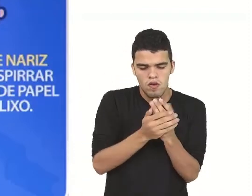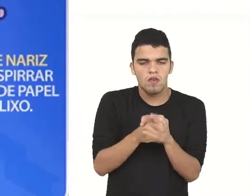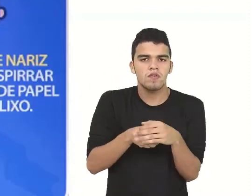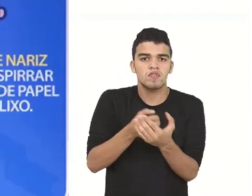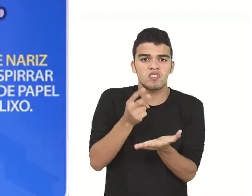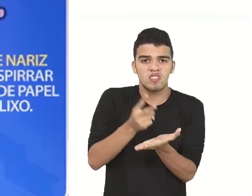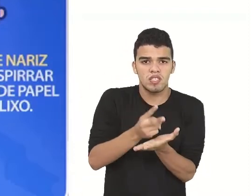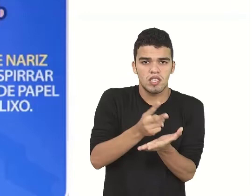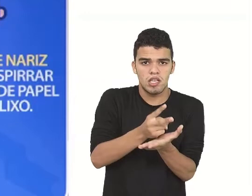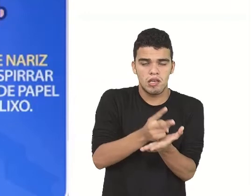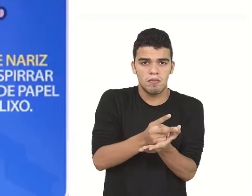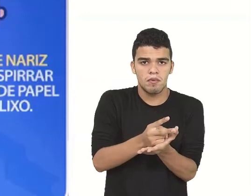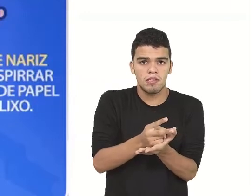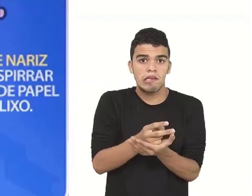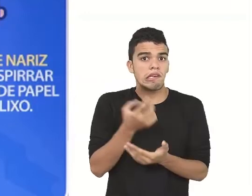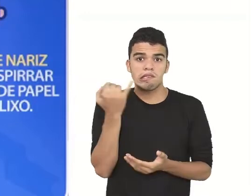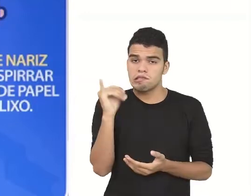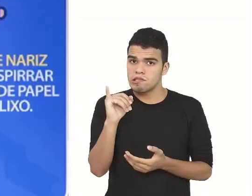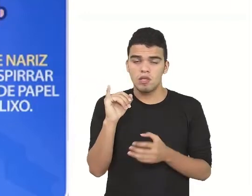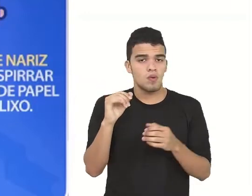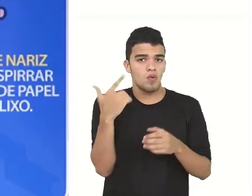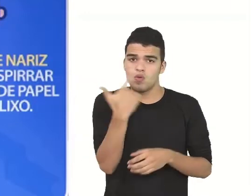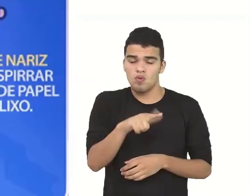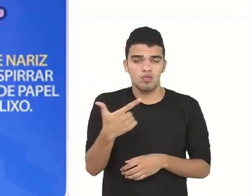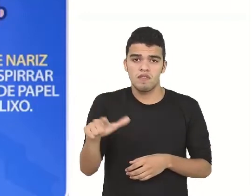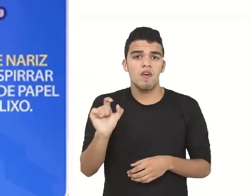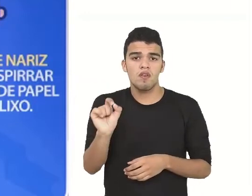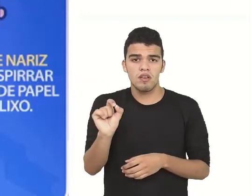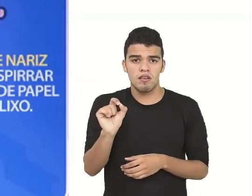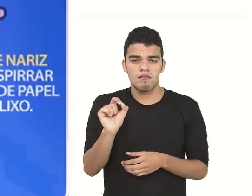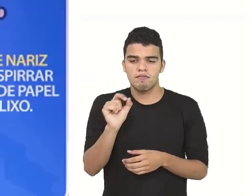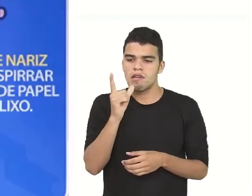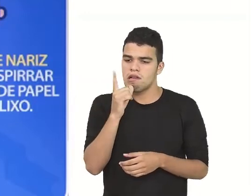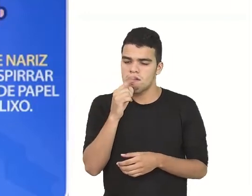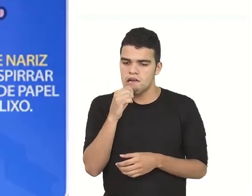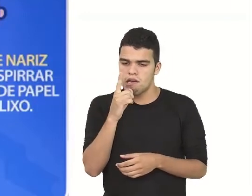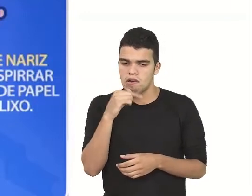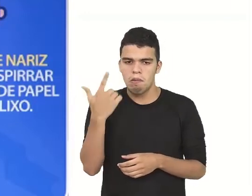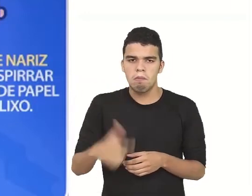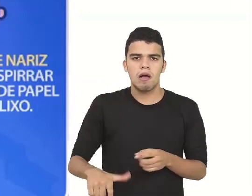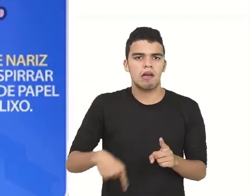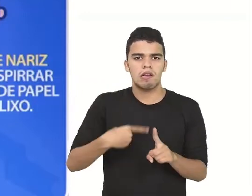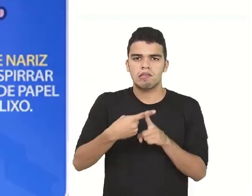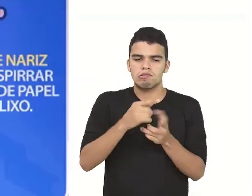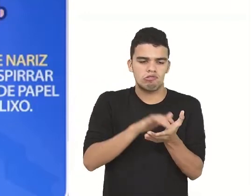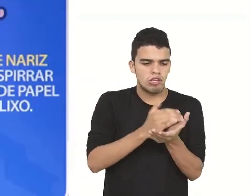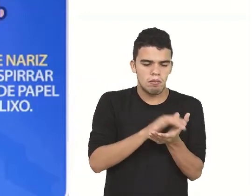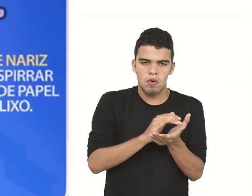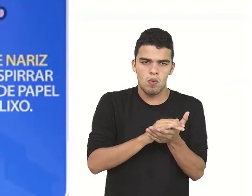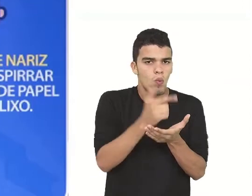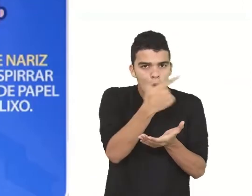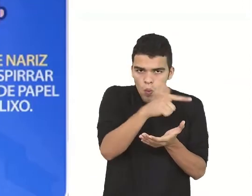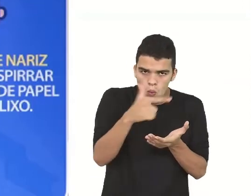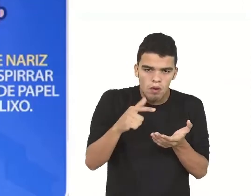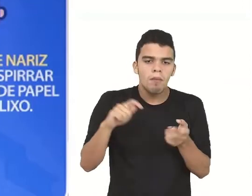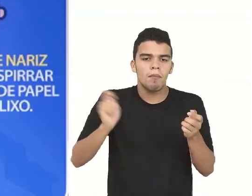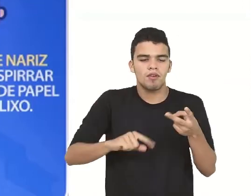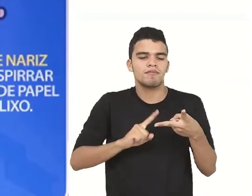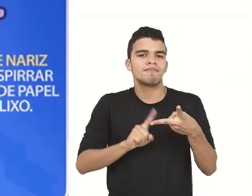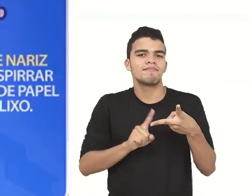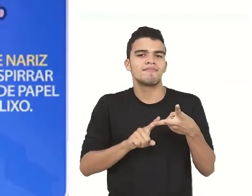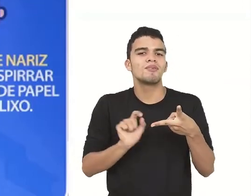sabão disponível, a gente pode utilizar o álcool em gel. Também é muito eficaz para a gente fazer uma